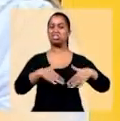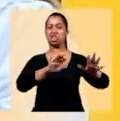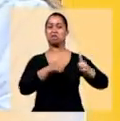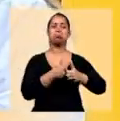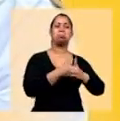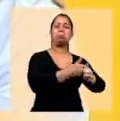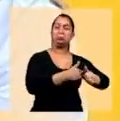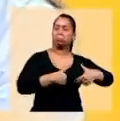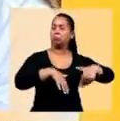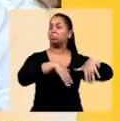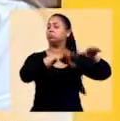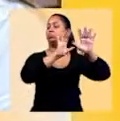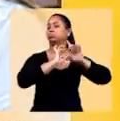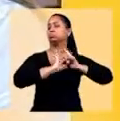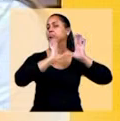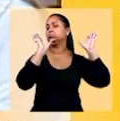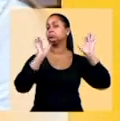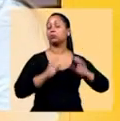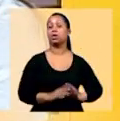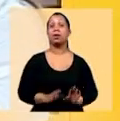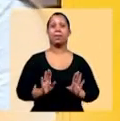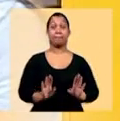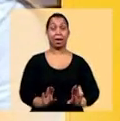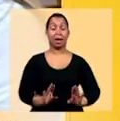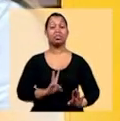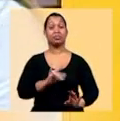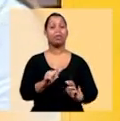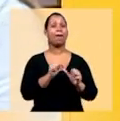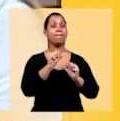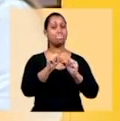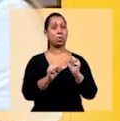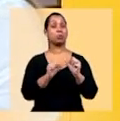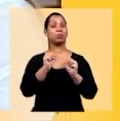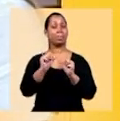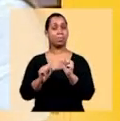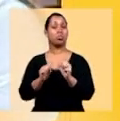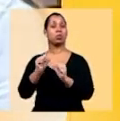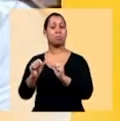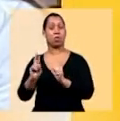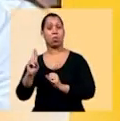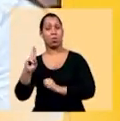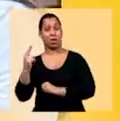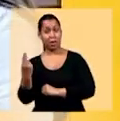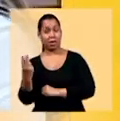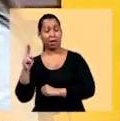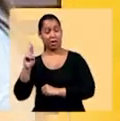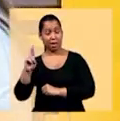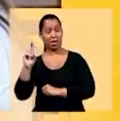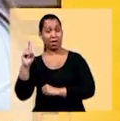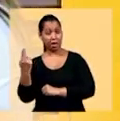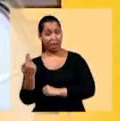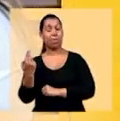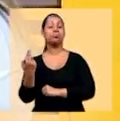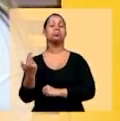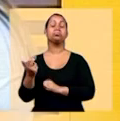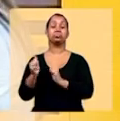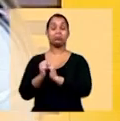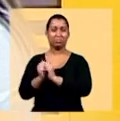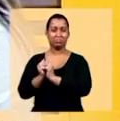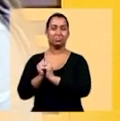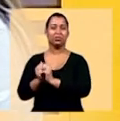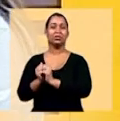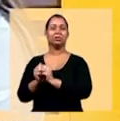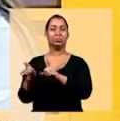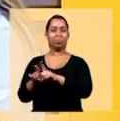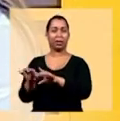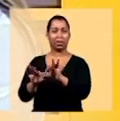do jeito dele. Não é? Mas isso vem mudando e o RH, né, juntamente com a